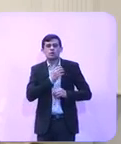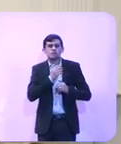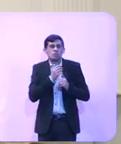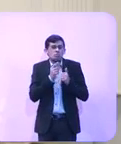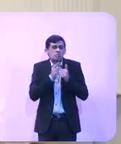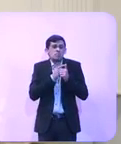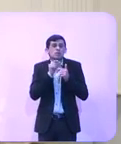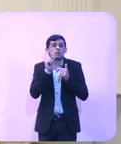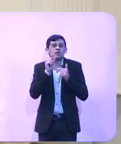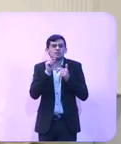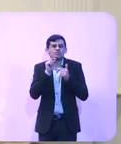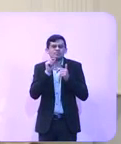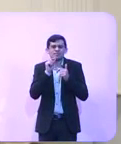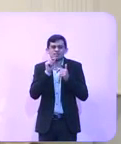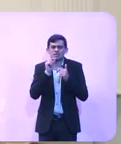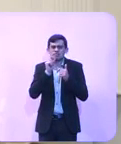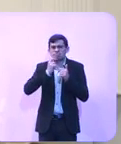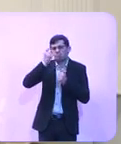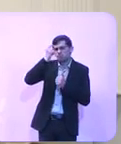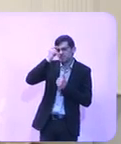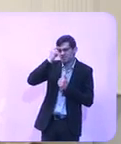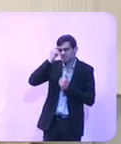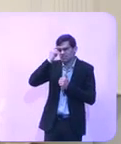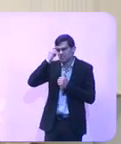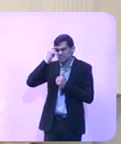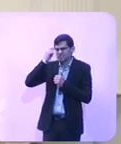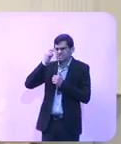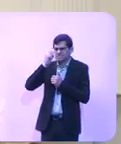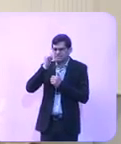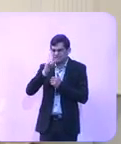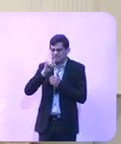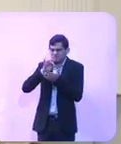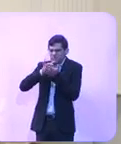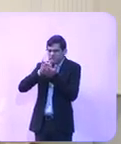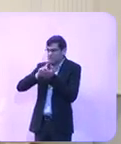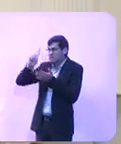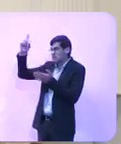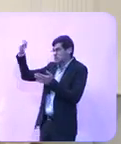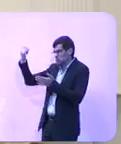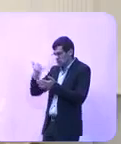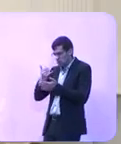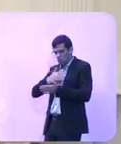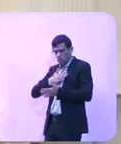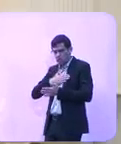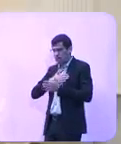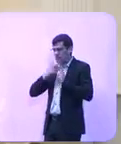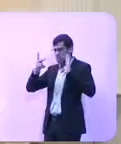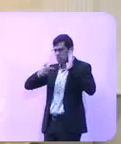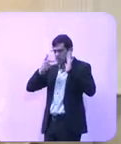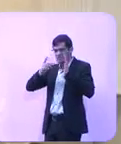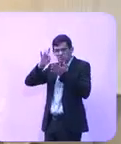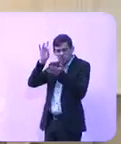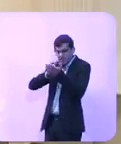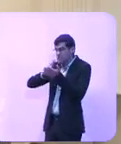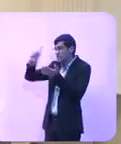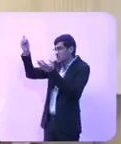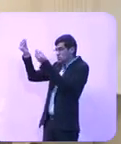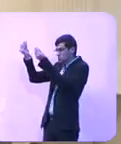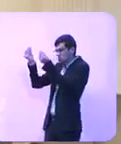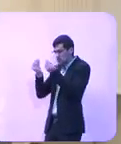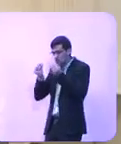Primeira tentação é, será que eu ouvi certo Deus falar comigo? E será que Ele me deu mesmo